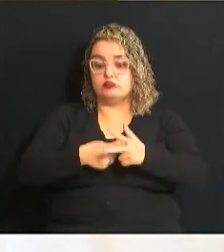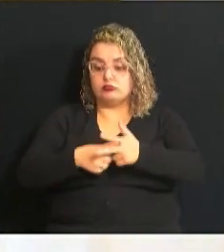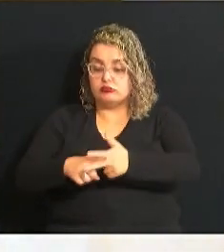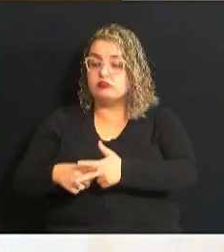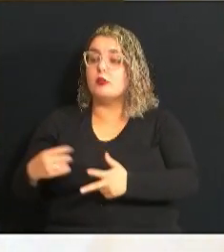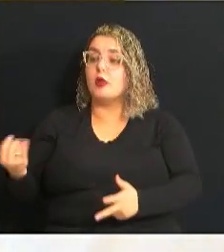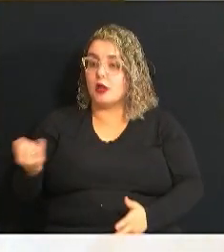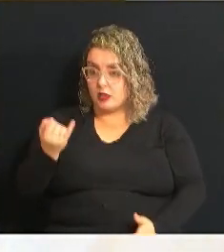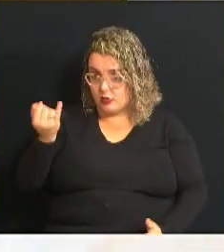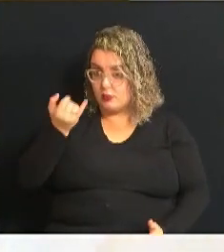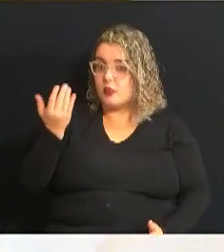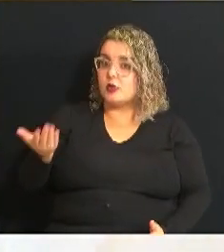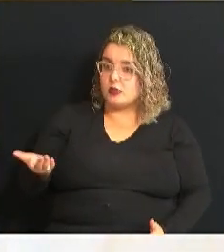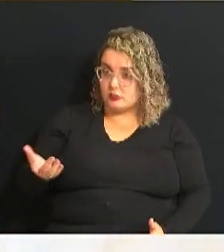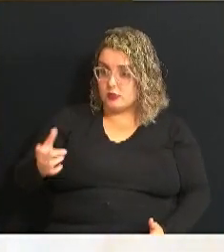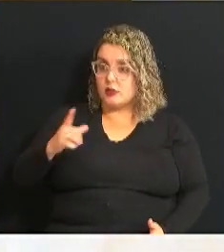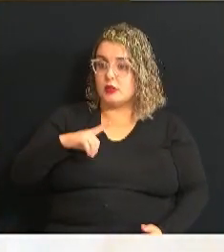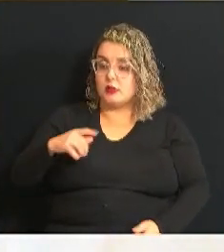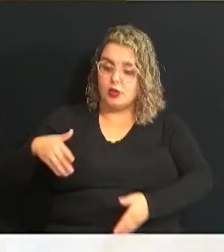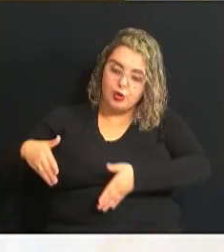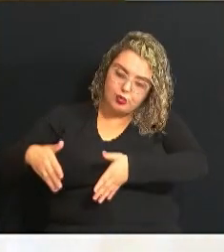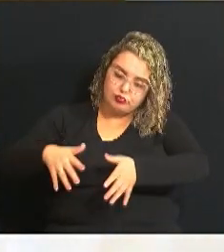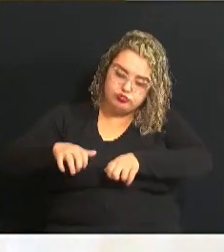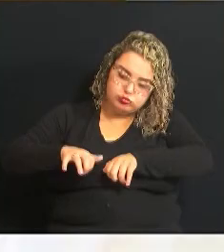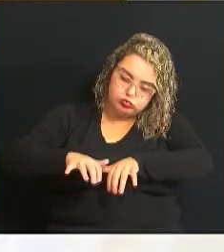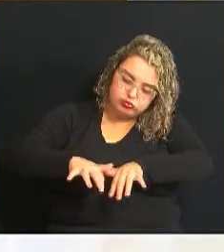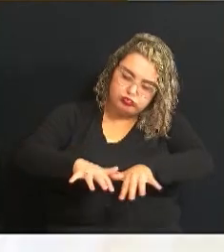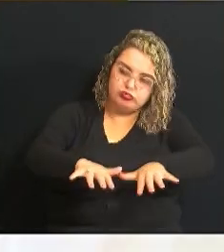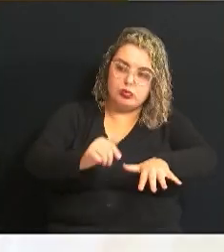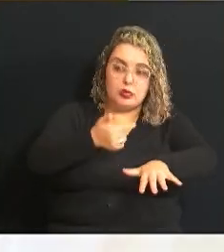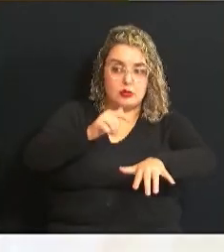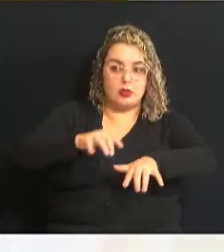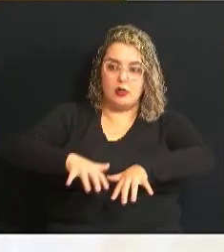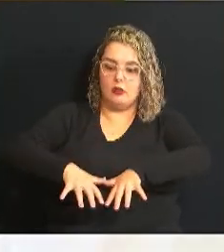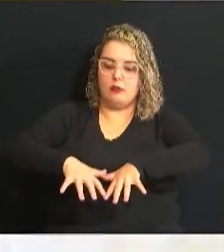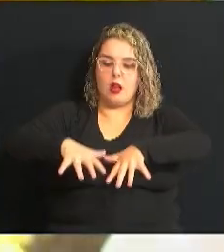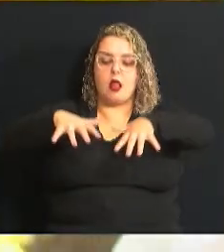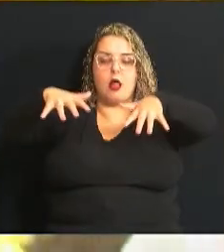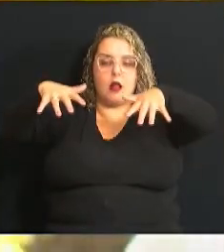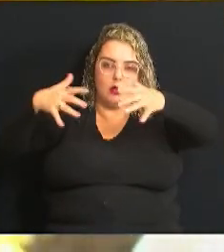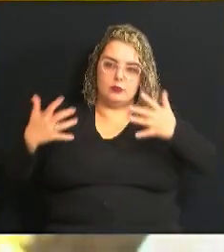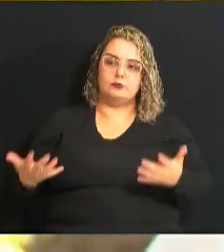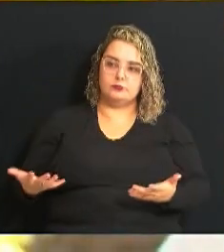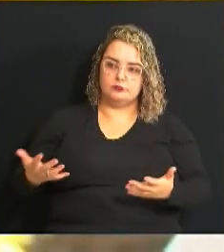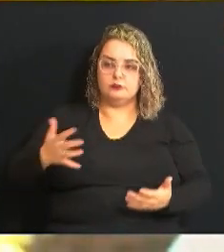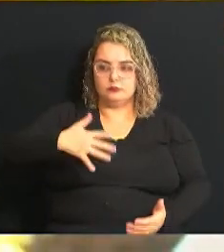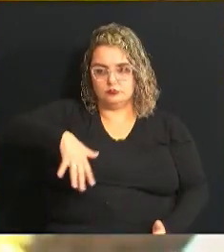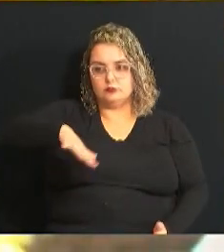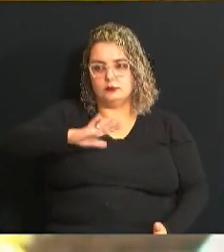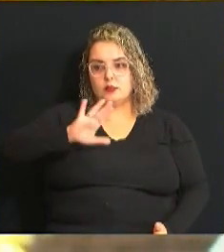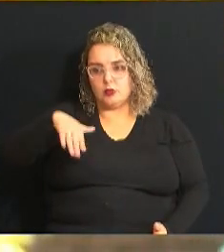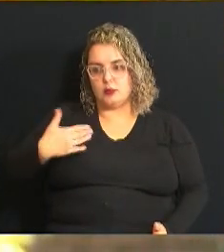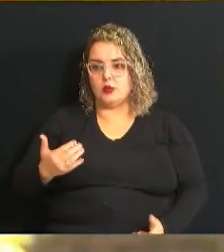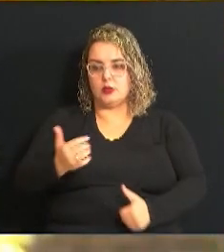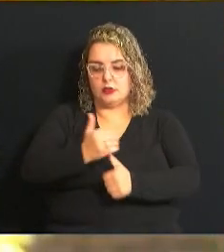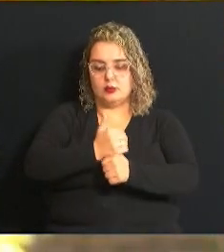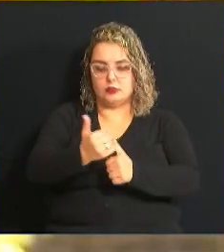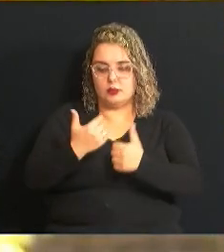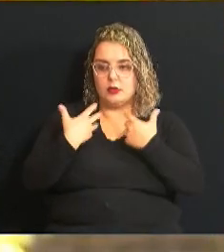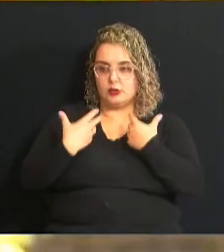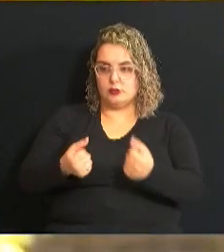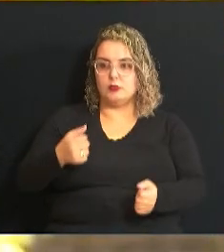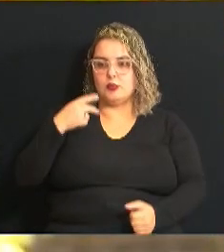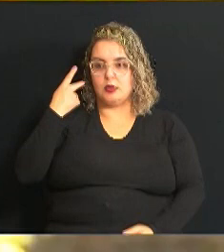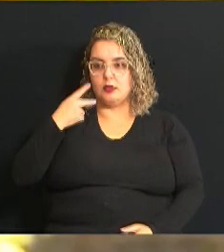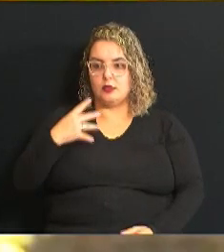fundamental para que haja o escoamento da água e não tenha as inundações aqui na região. Logo que assumi o mandato de vereador, como a gente tem o